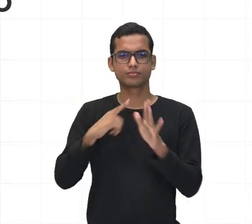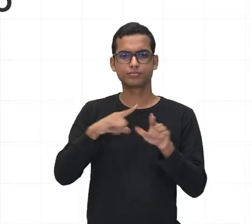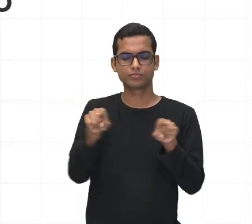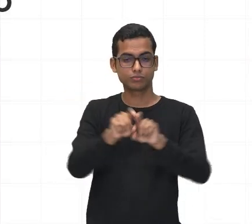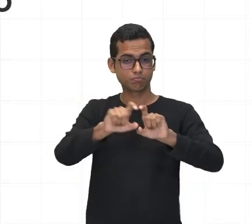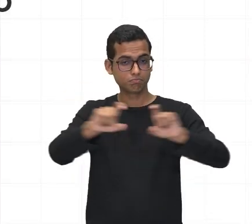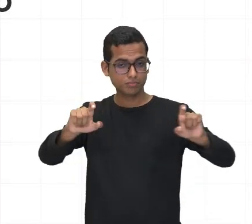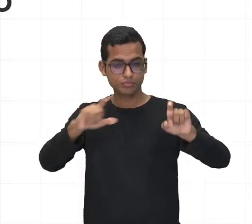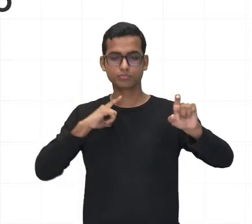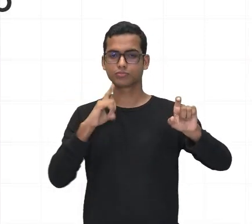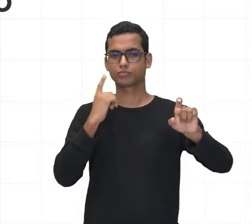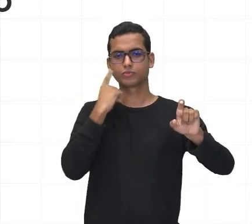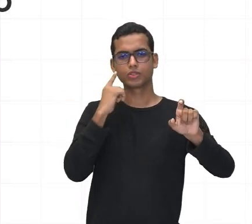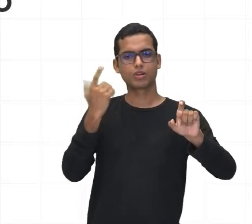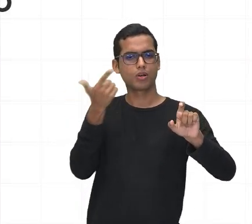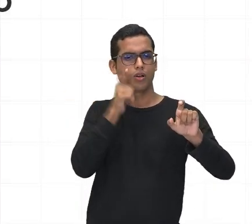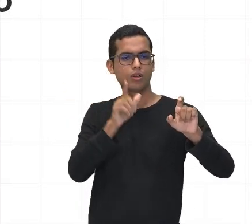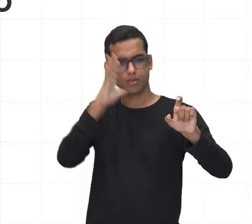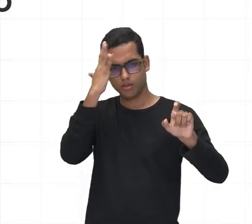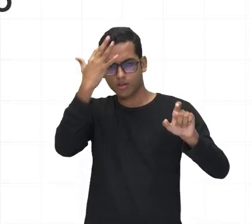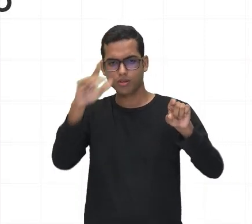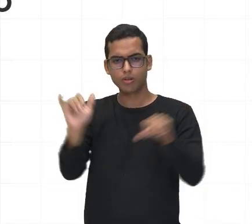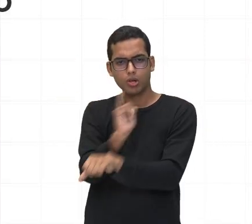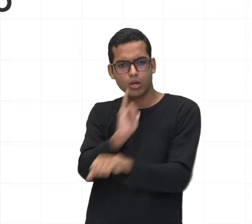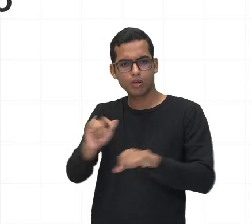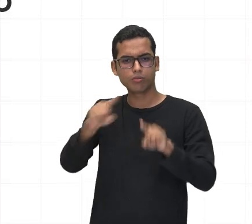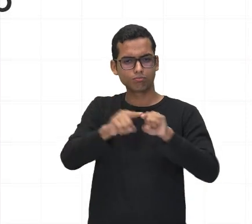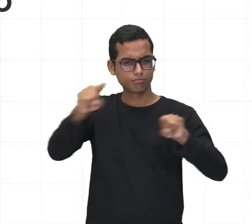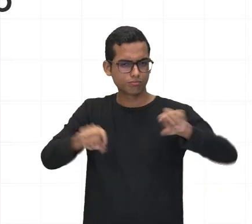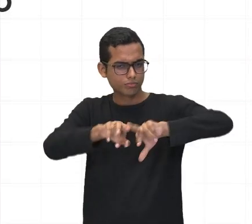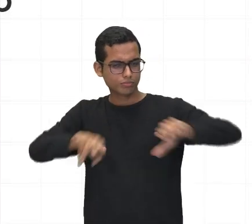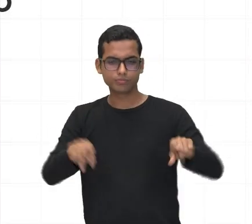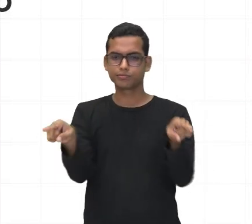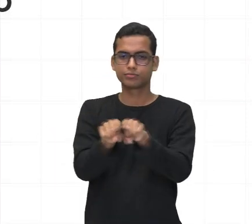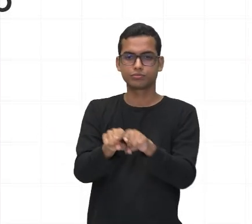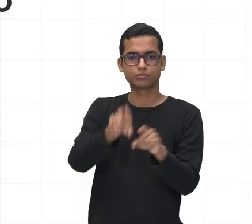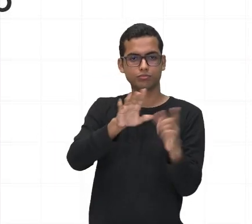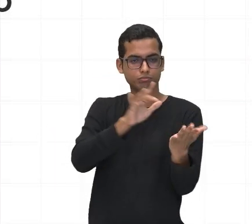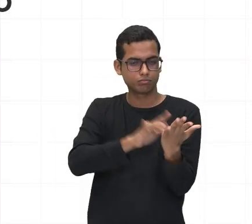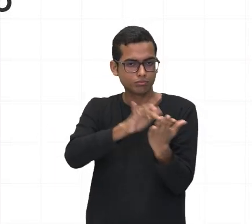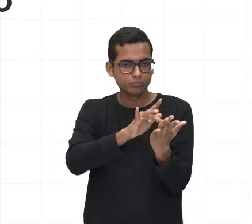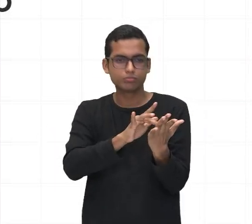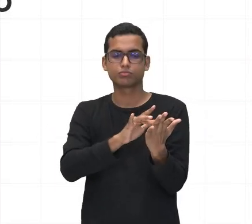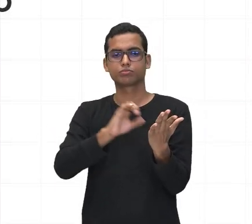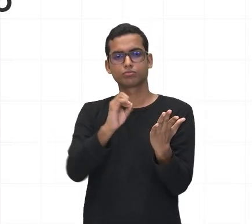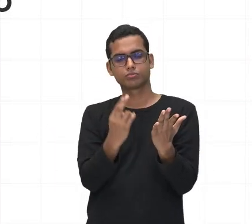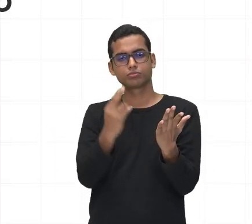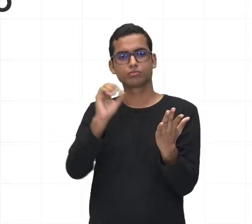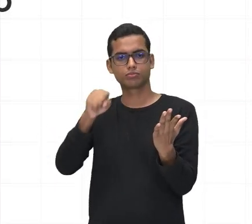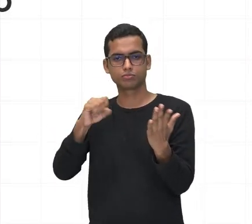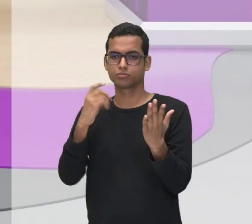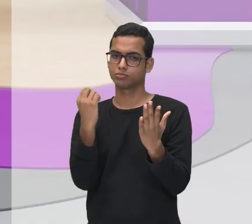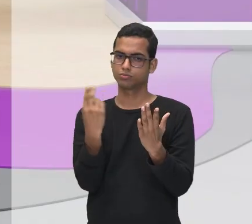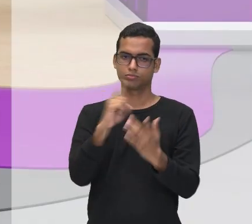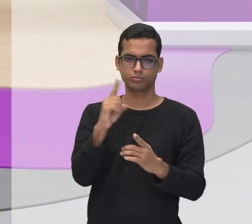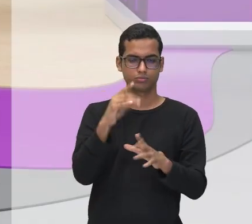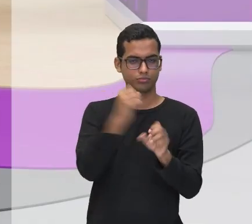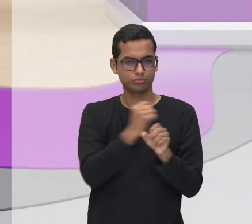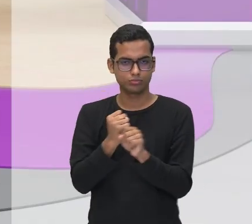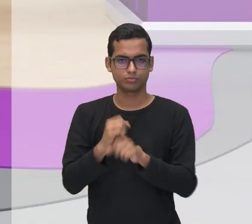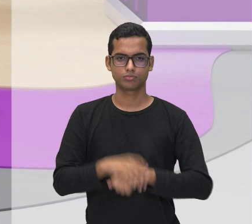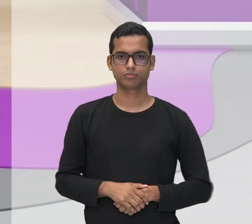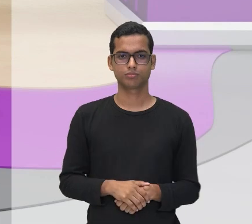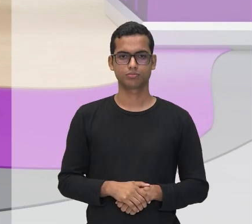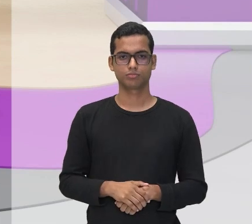de expressões numéricas por meio de estratégias variadas, com e sem uso de calculadora. Muito bem,